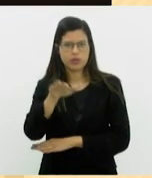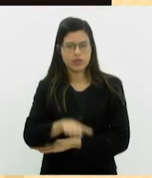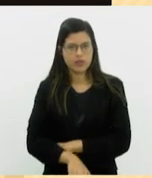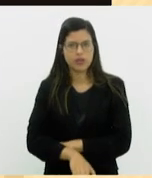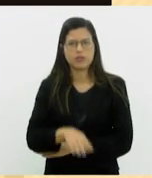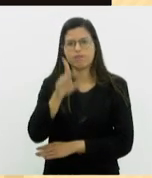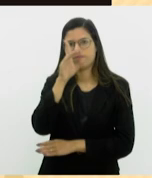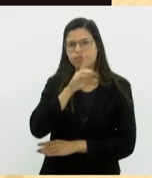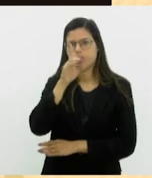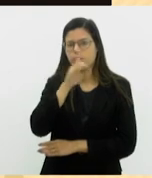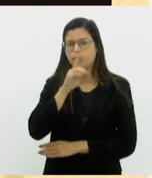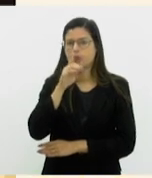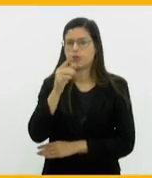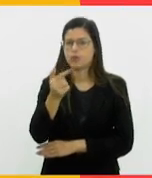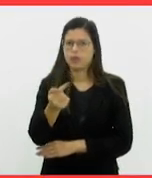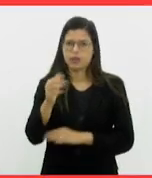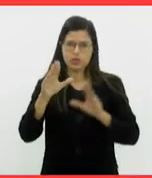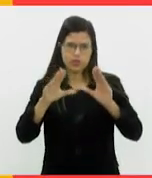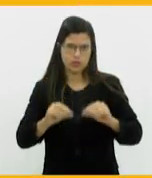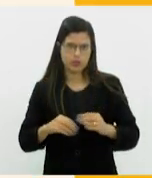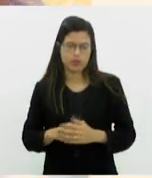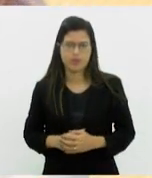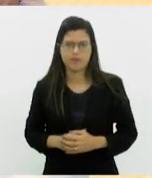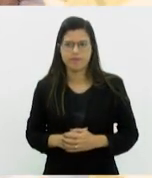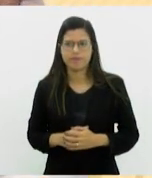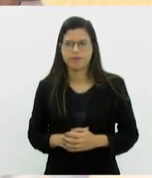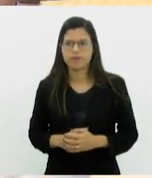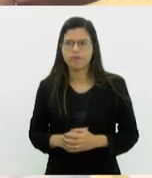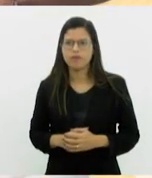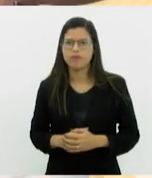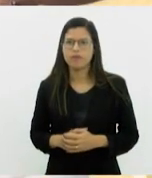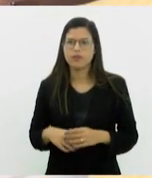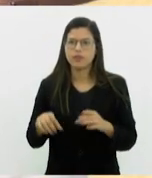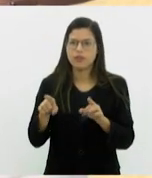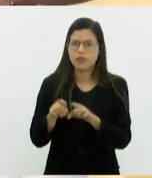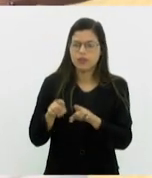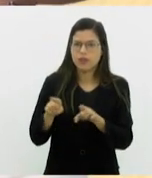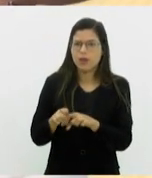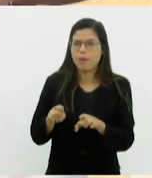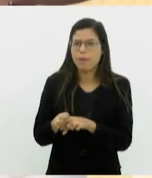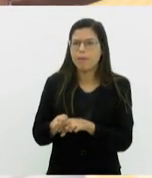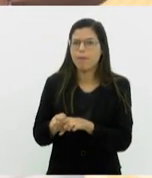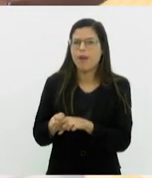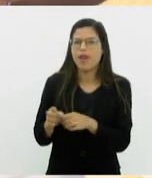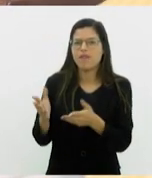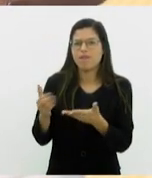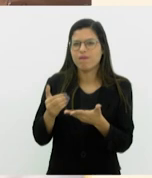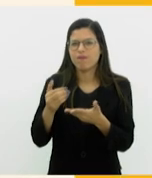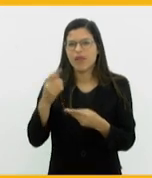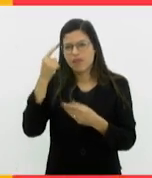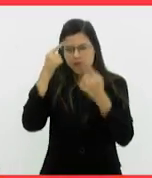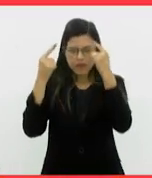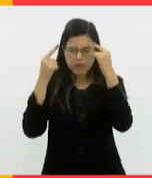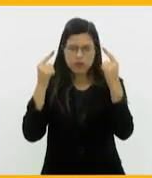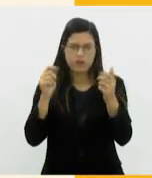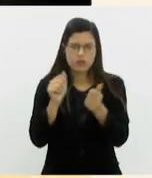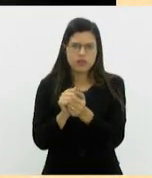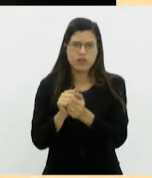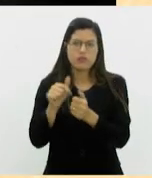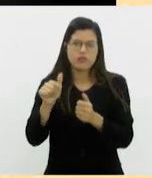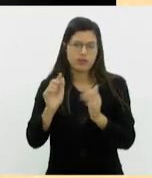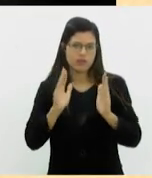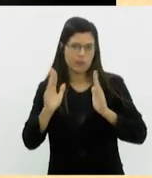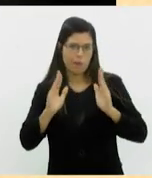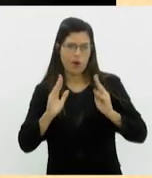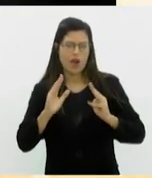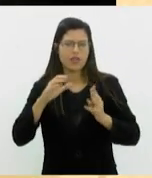e aos domingos, às 7 horas da noite. Improvisa Comigo Esta Noite está em curta temporada na Cinelândia. Sozinho